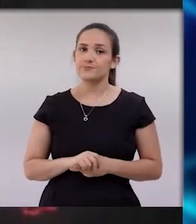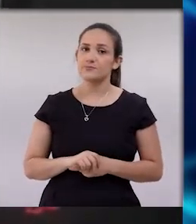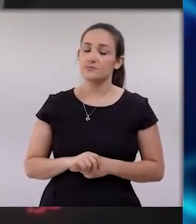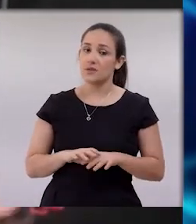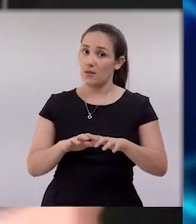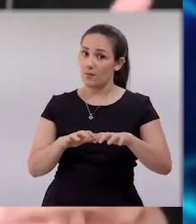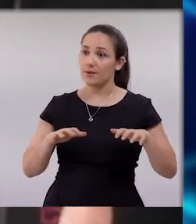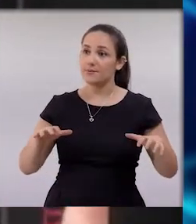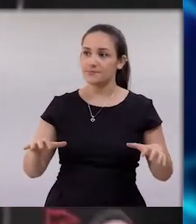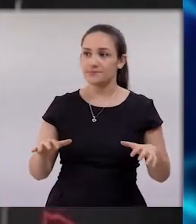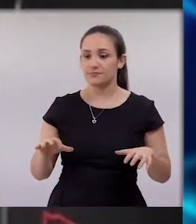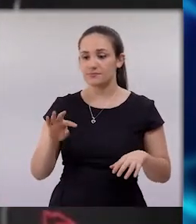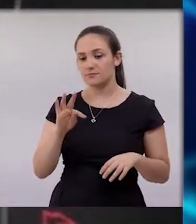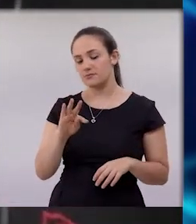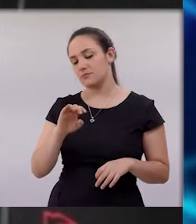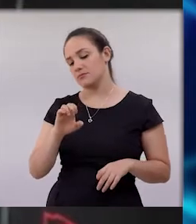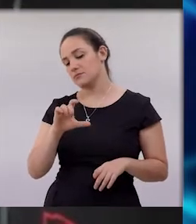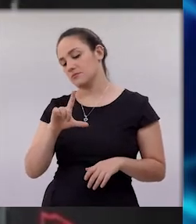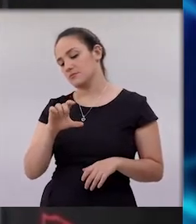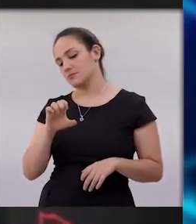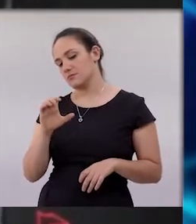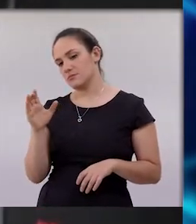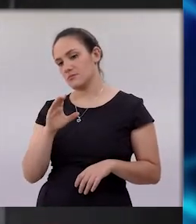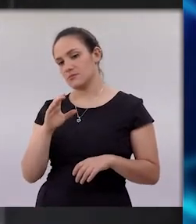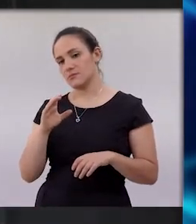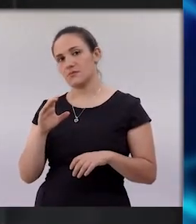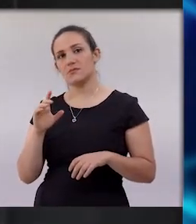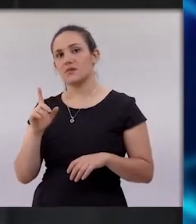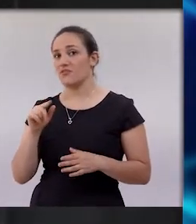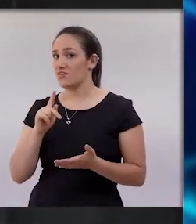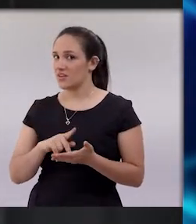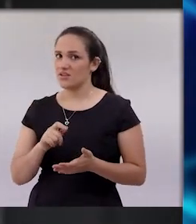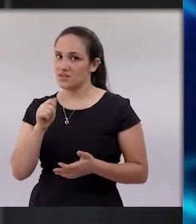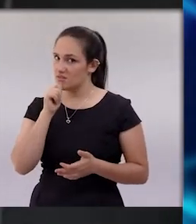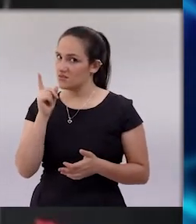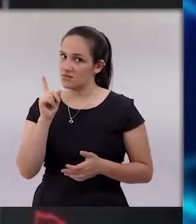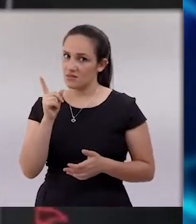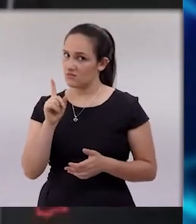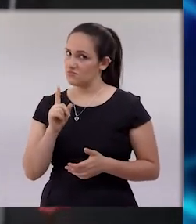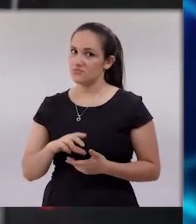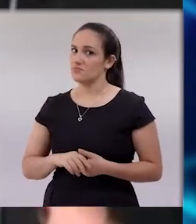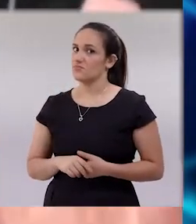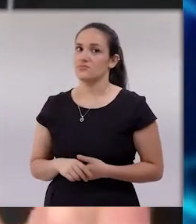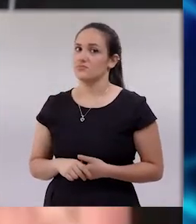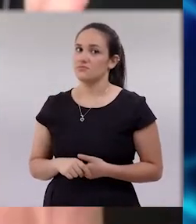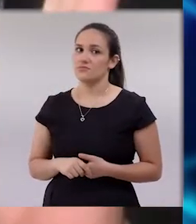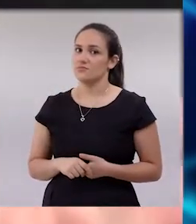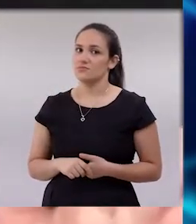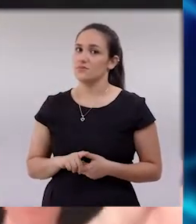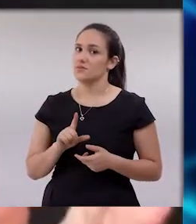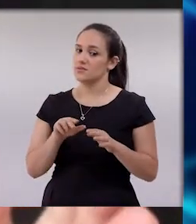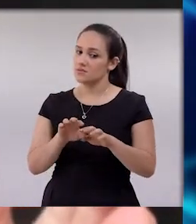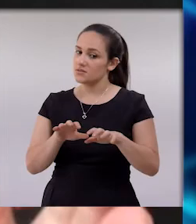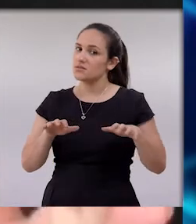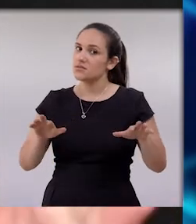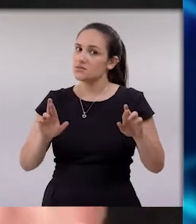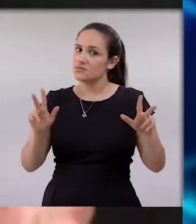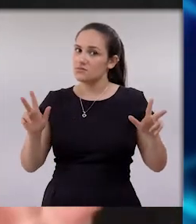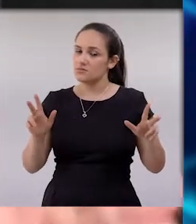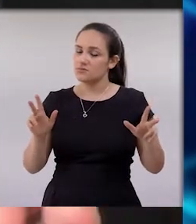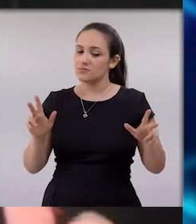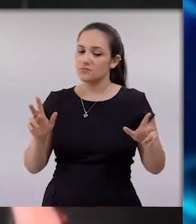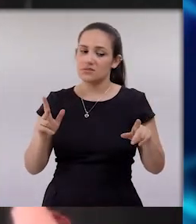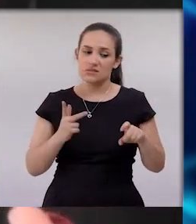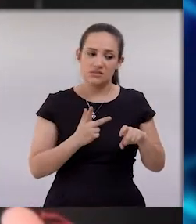Porém, telecirurgia robótica ainda não é uma realidade, tá? Então, são duas coisas,